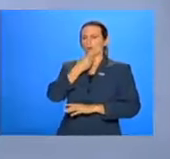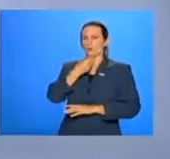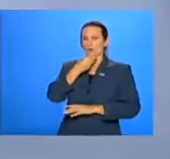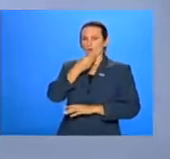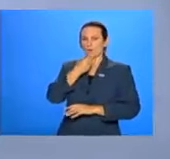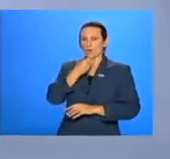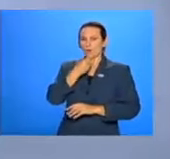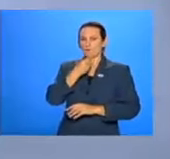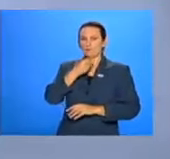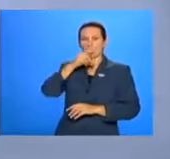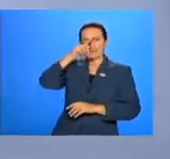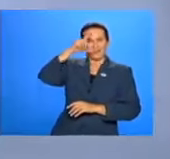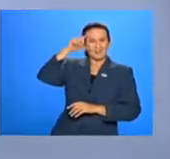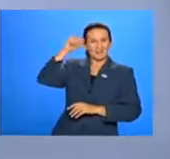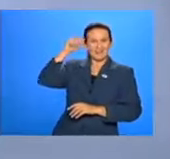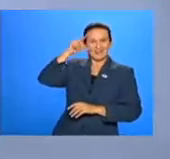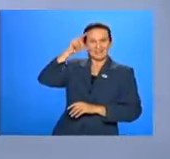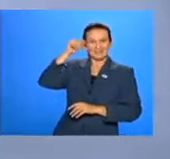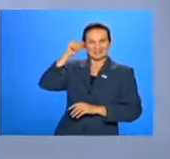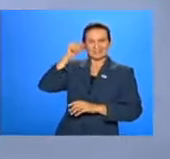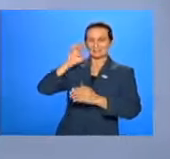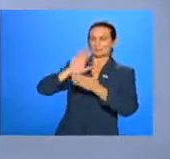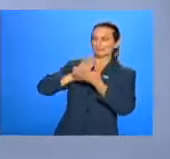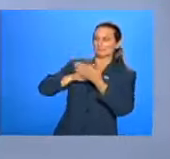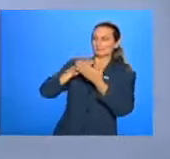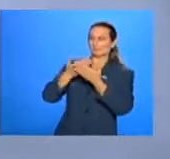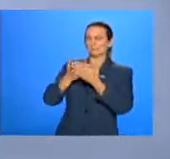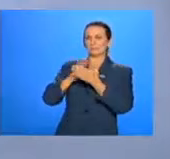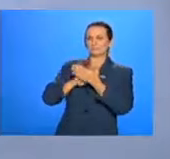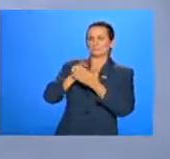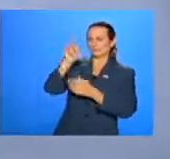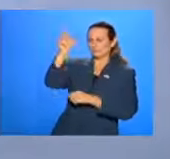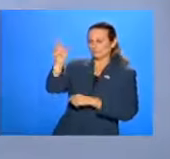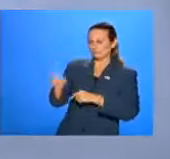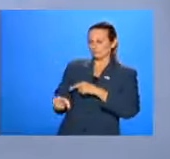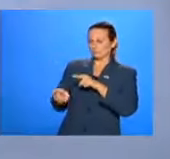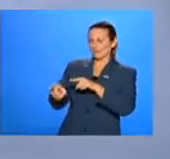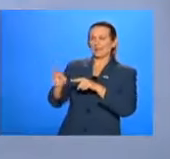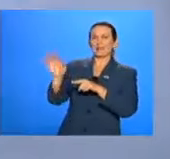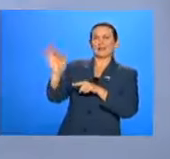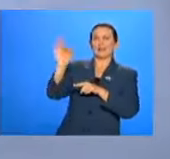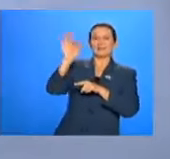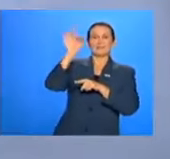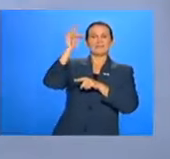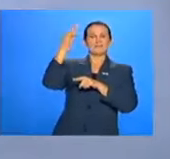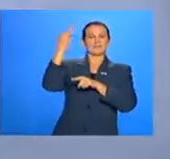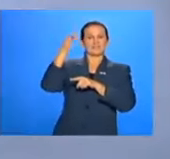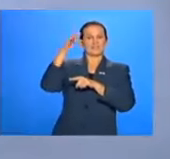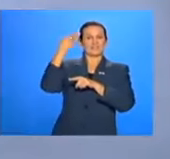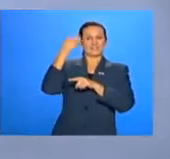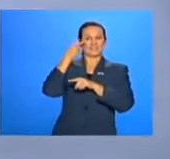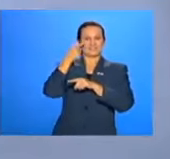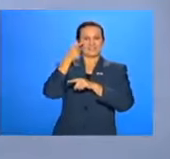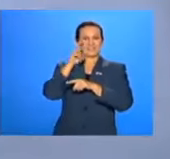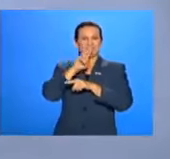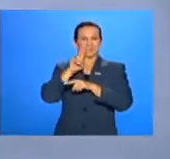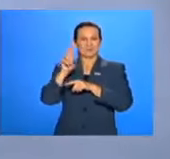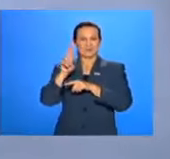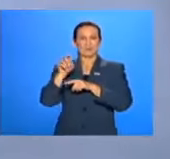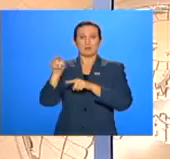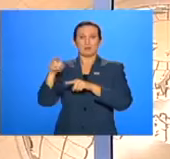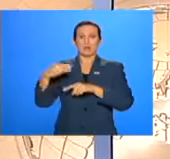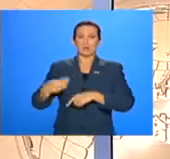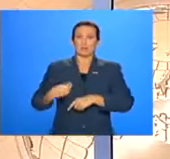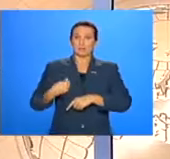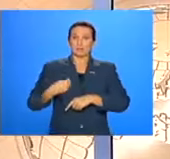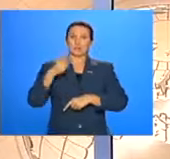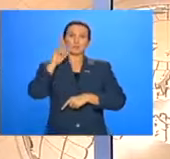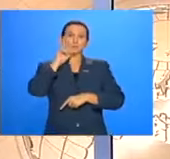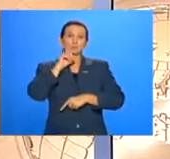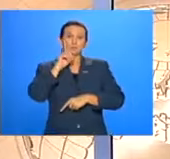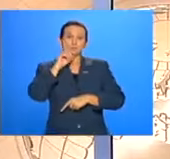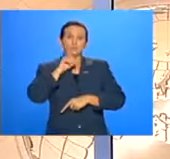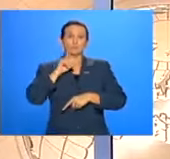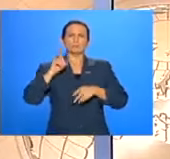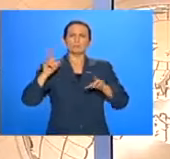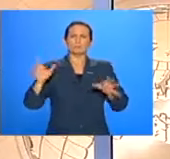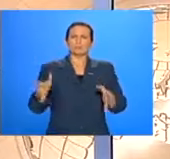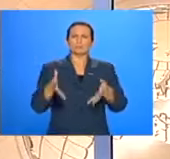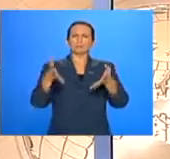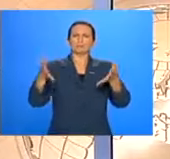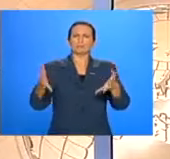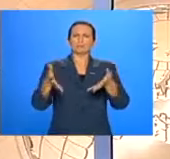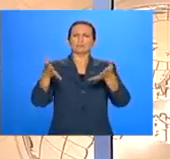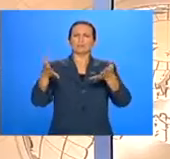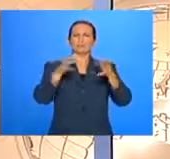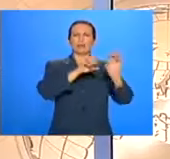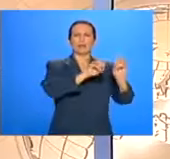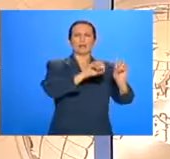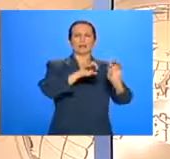Inclay, surdo francês que estava nos Estados Unidos para promover a educação de surdos. Ao longo dos